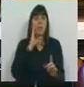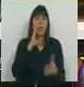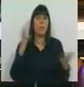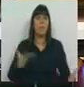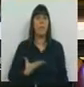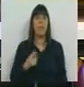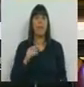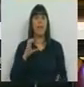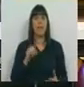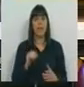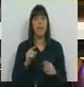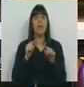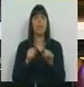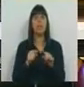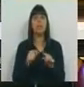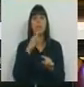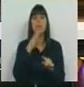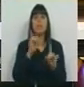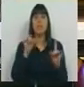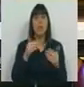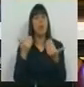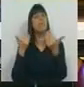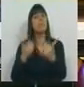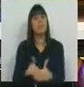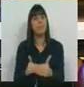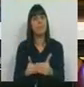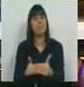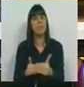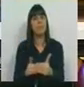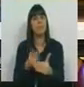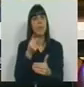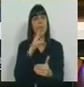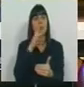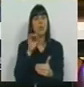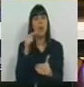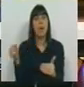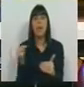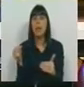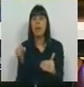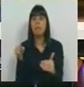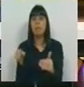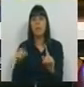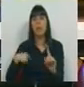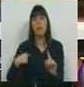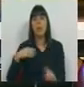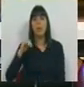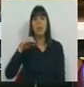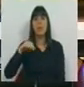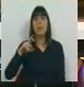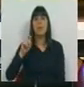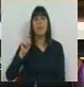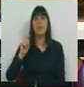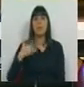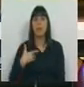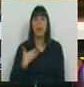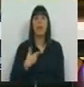a DECO ia ao ponto de dizer que o limite aos taxas de juros negativas era exatamente o próprio spread. A